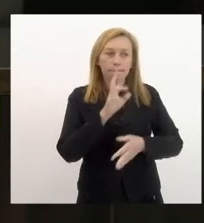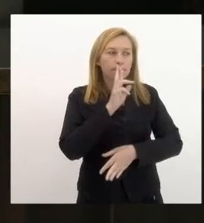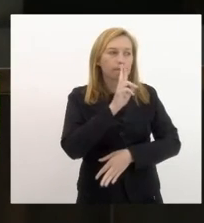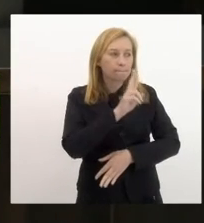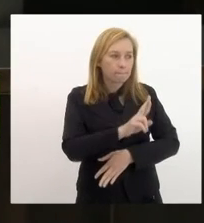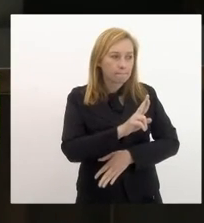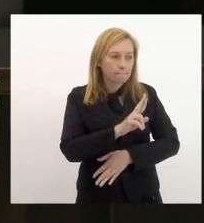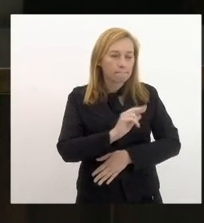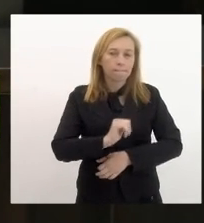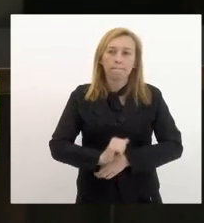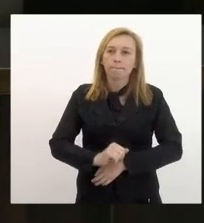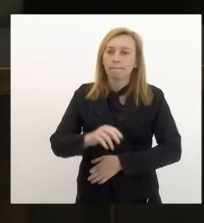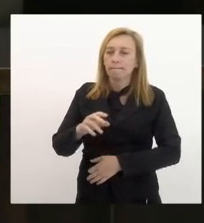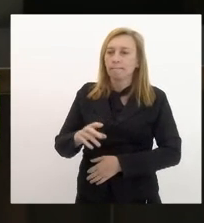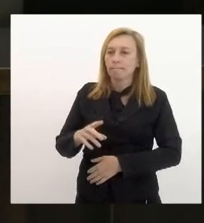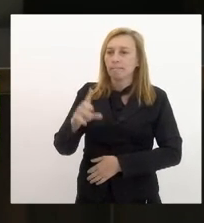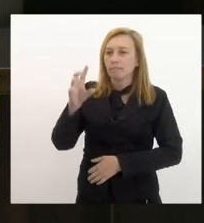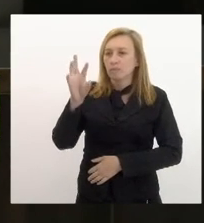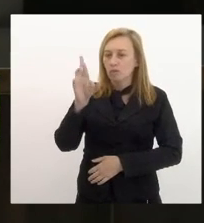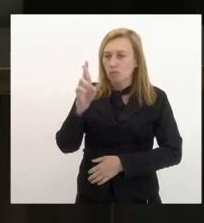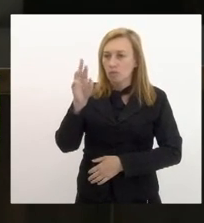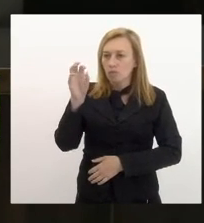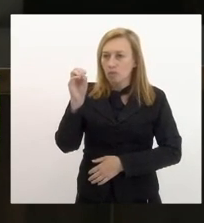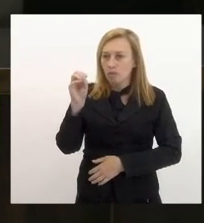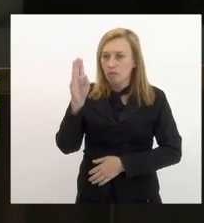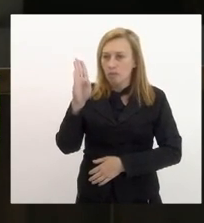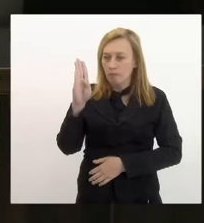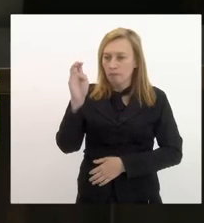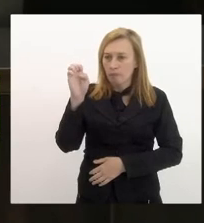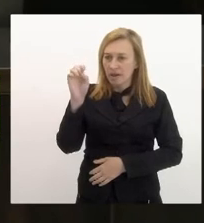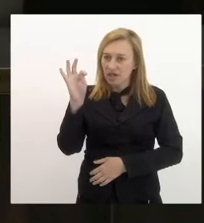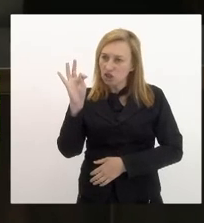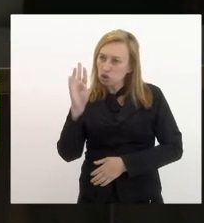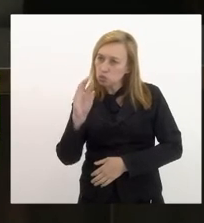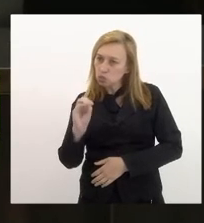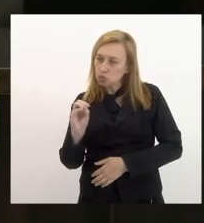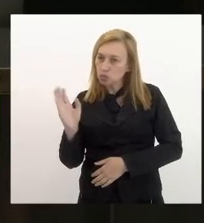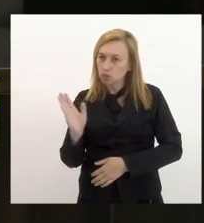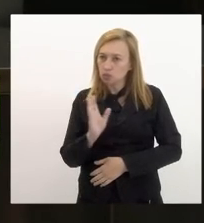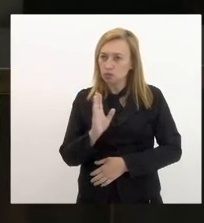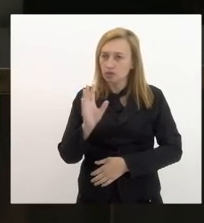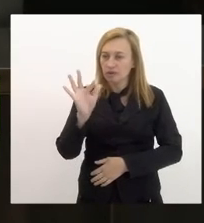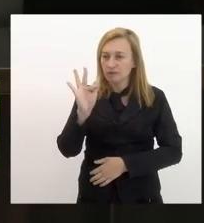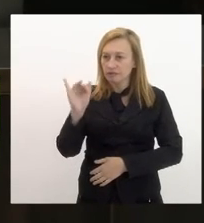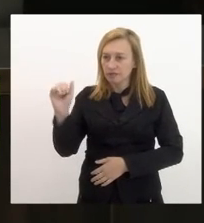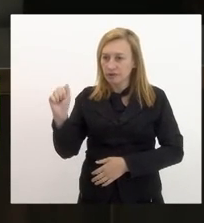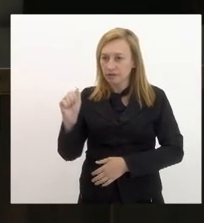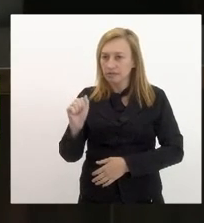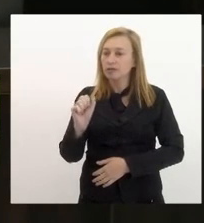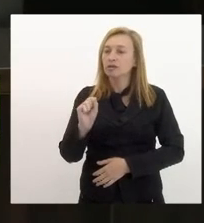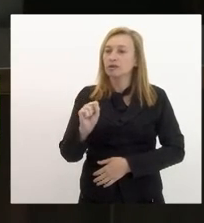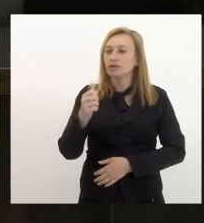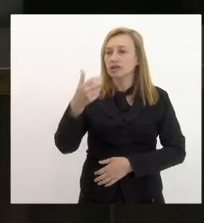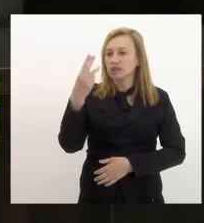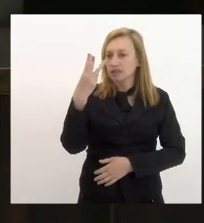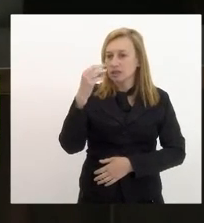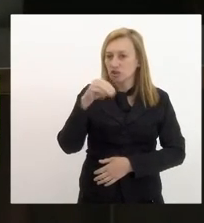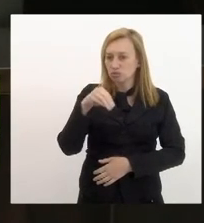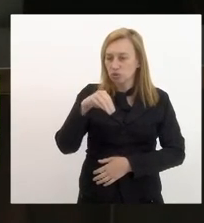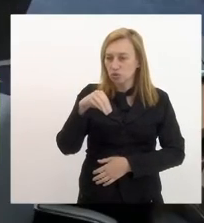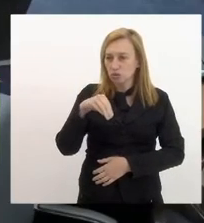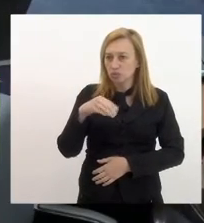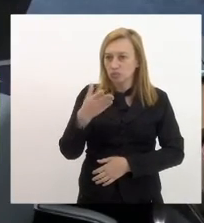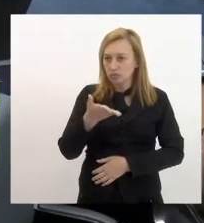responder senhor Roberto Carlos da fia por favor só dispõem de três